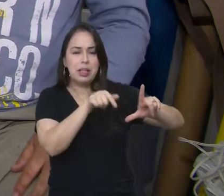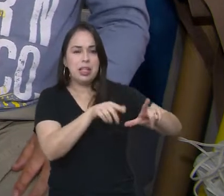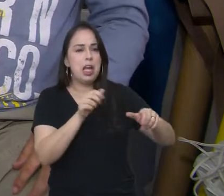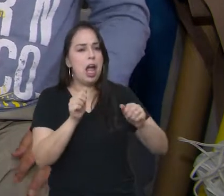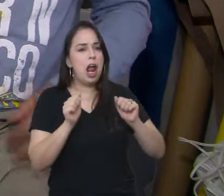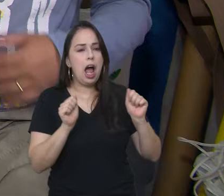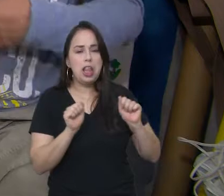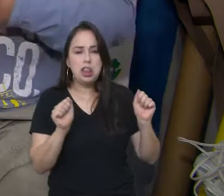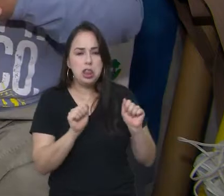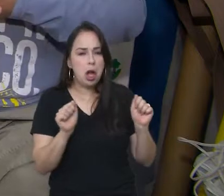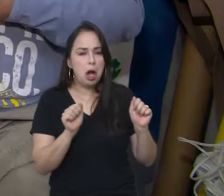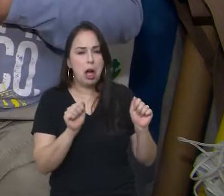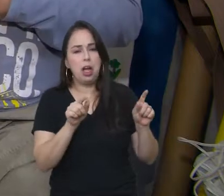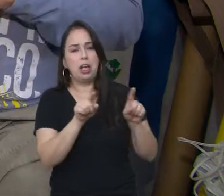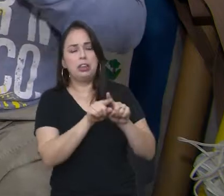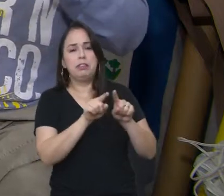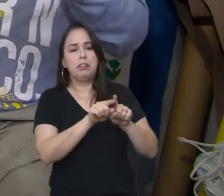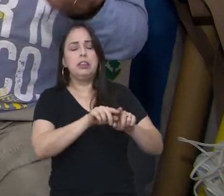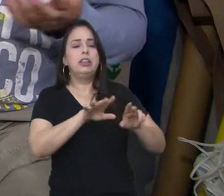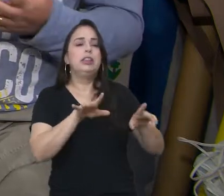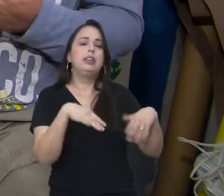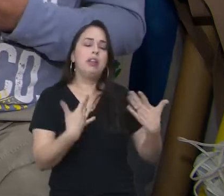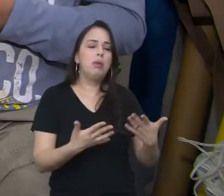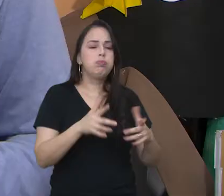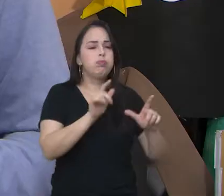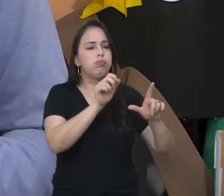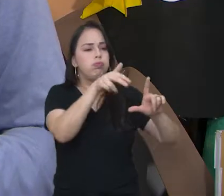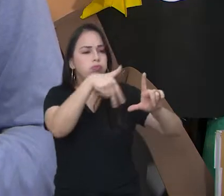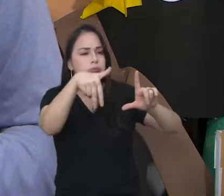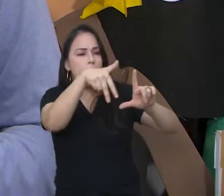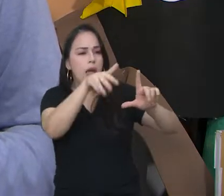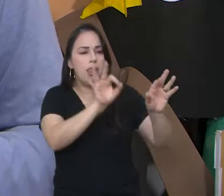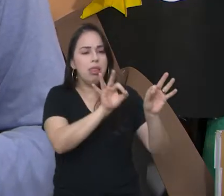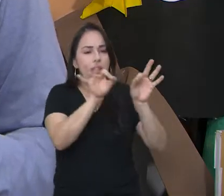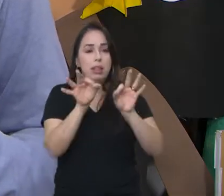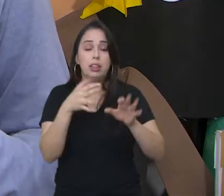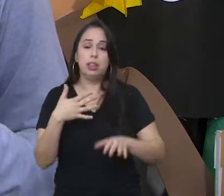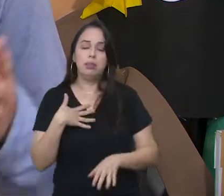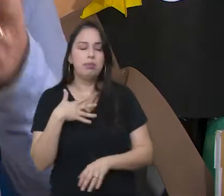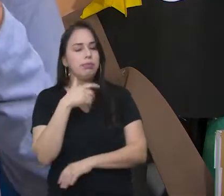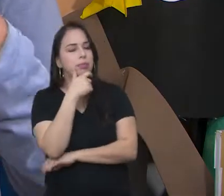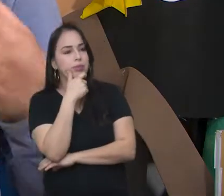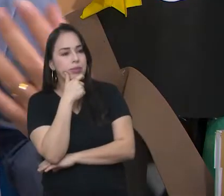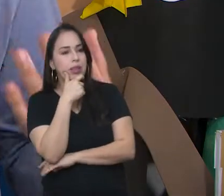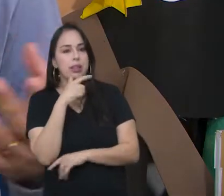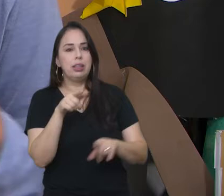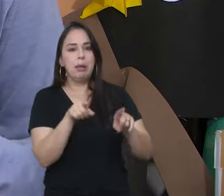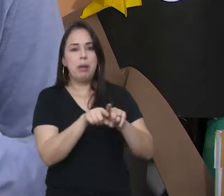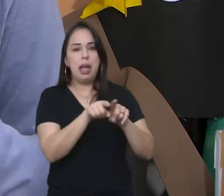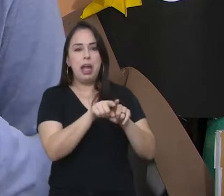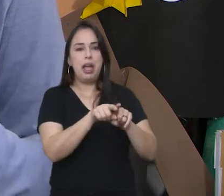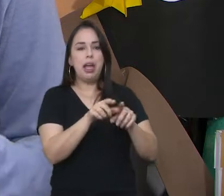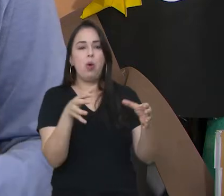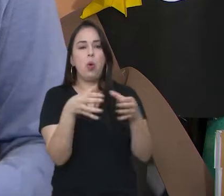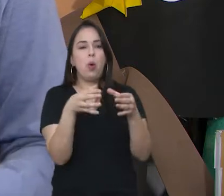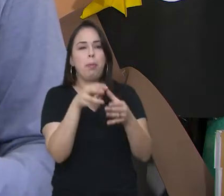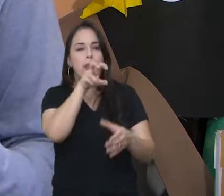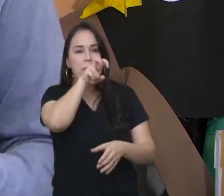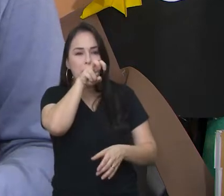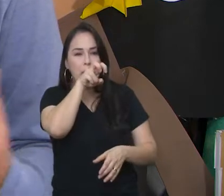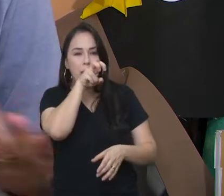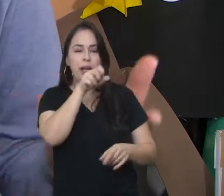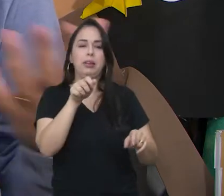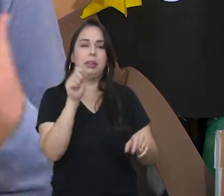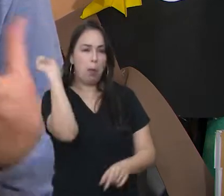Dora Aventureira e outros desenhos, né? Eu comecei assim, a Turma da Mônica, e aí eu falei assim,